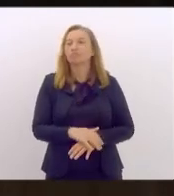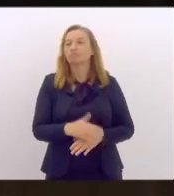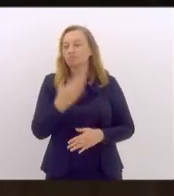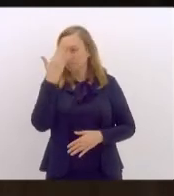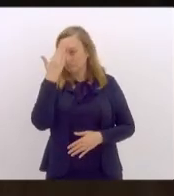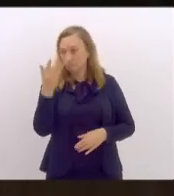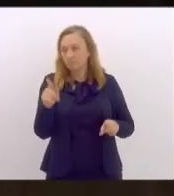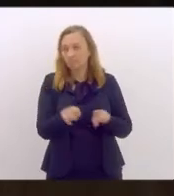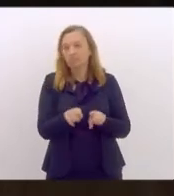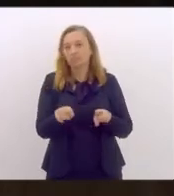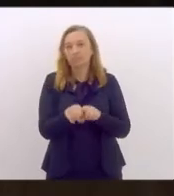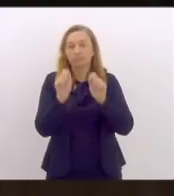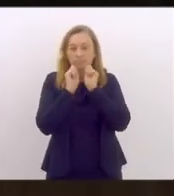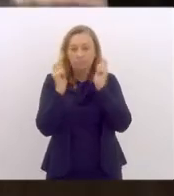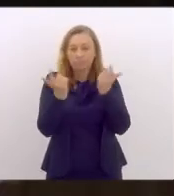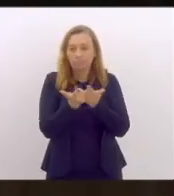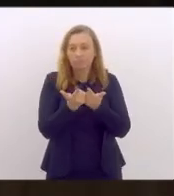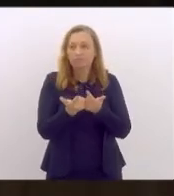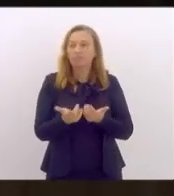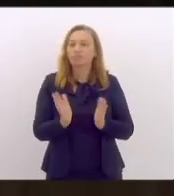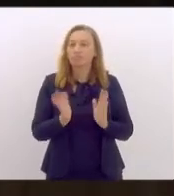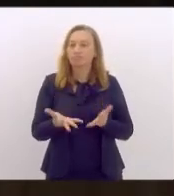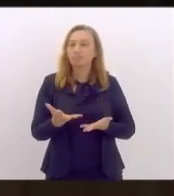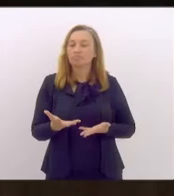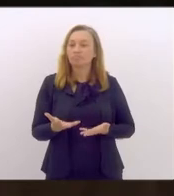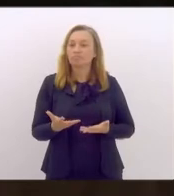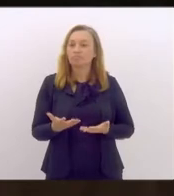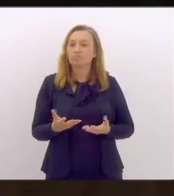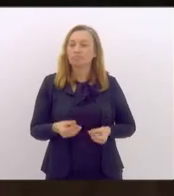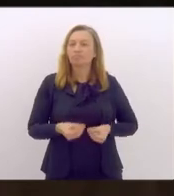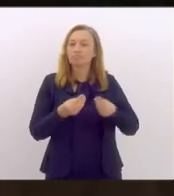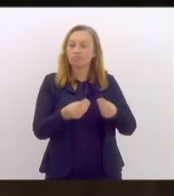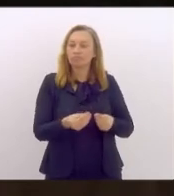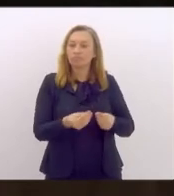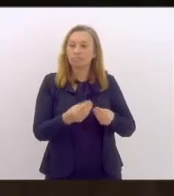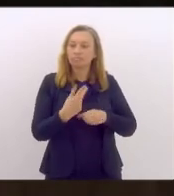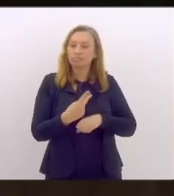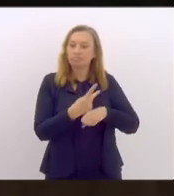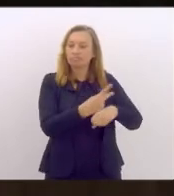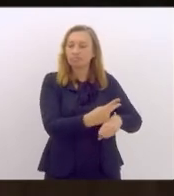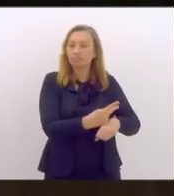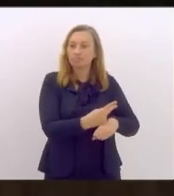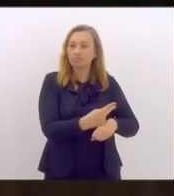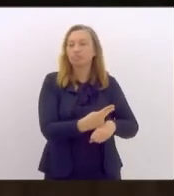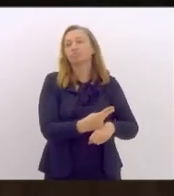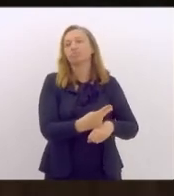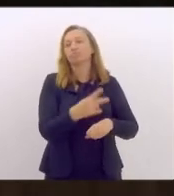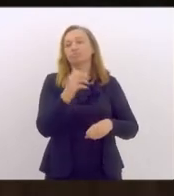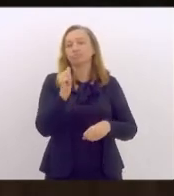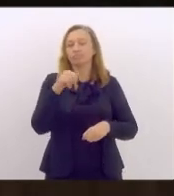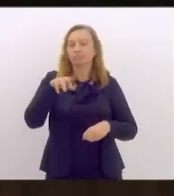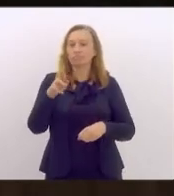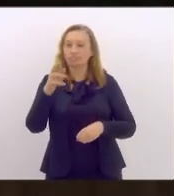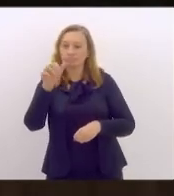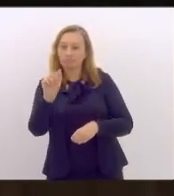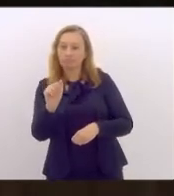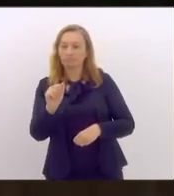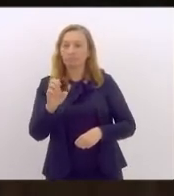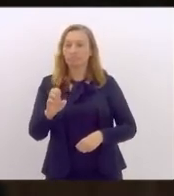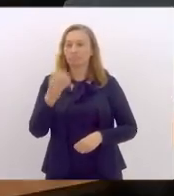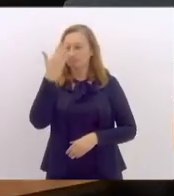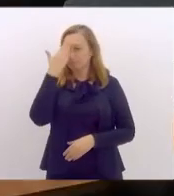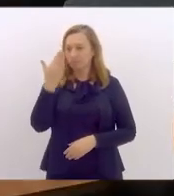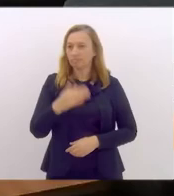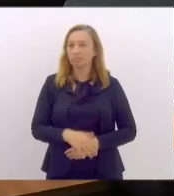Agradeço também a Assembleia Legislativa por hoje concedendo A Maria Célia está alta Comenta na área da saúde que é o prêmio Ana Neri Obrigado